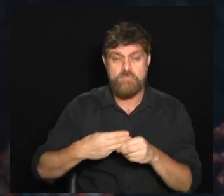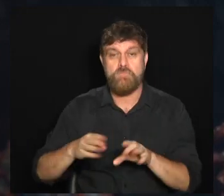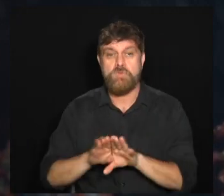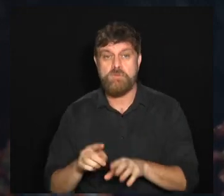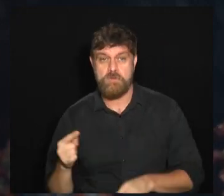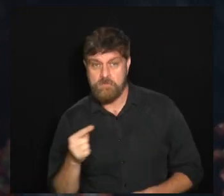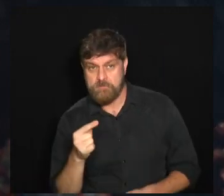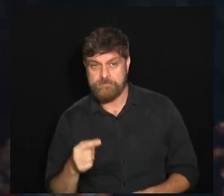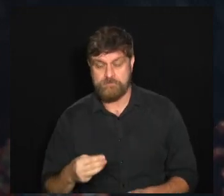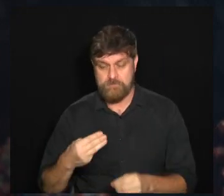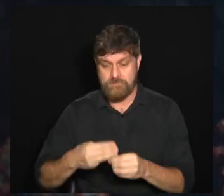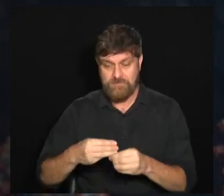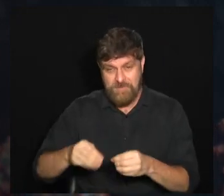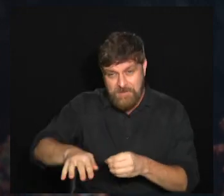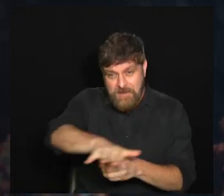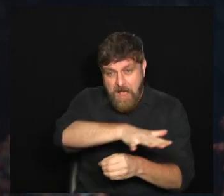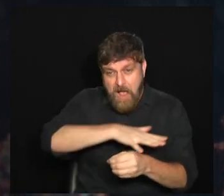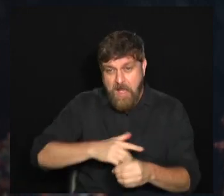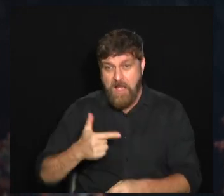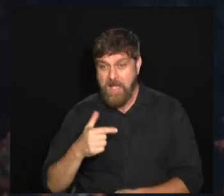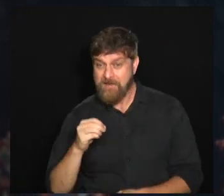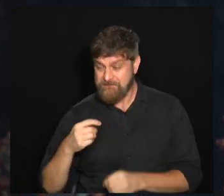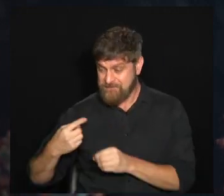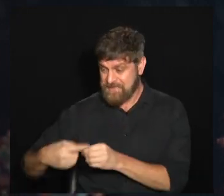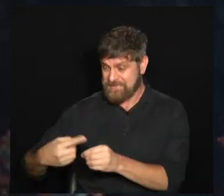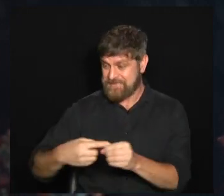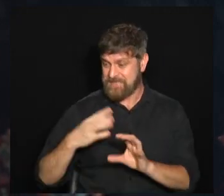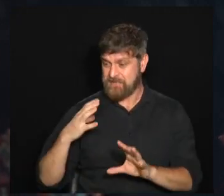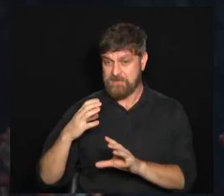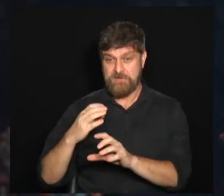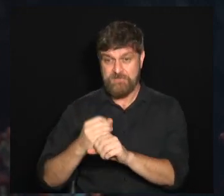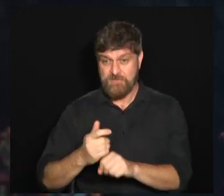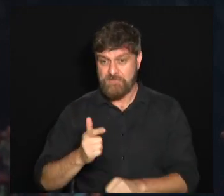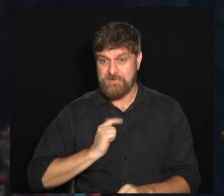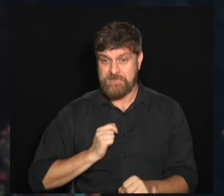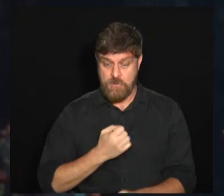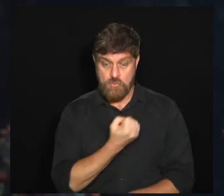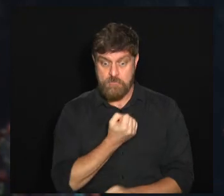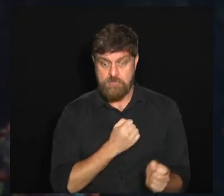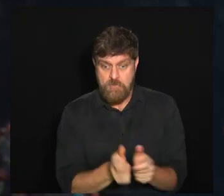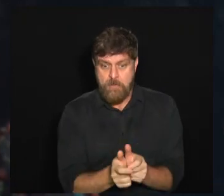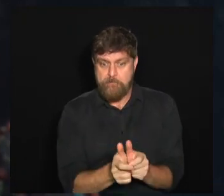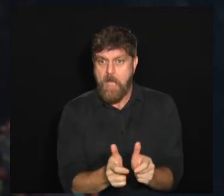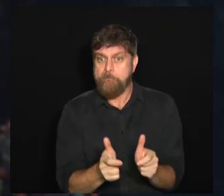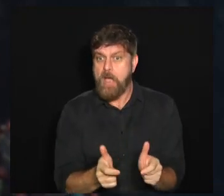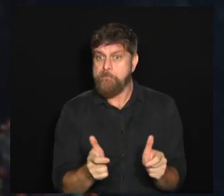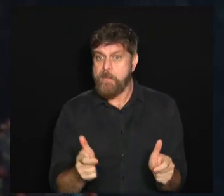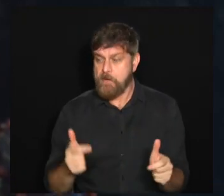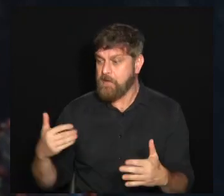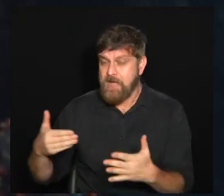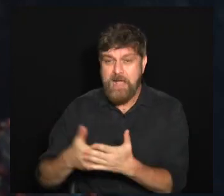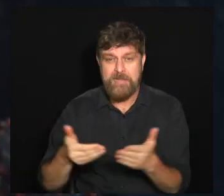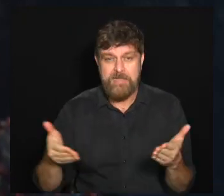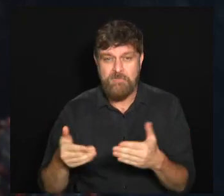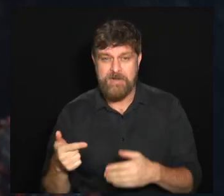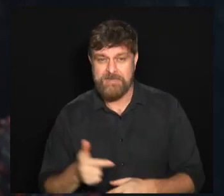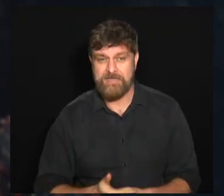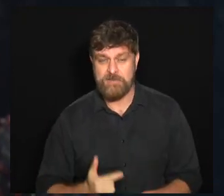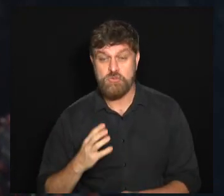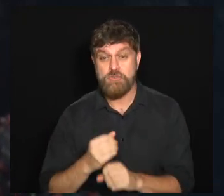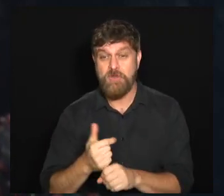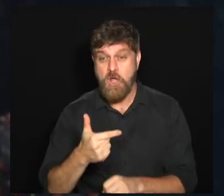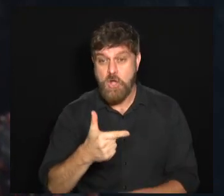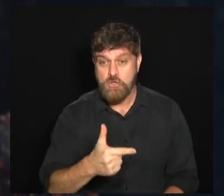metropolitana de Campinas, composta por 20 cidades, os casos seguem aumentando. Até o momento, são